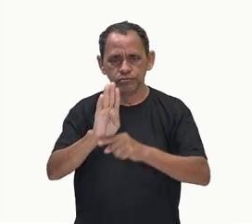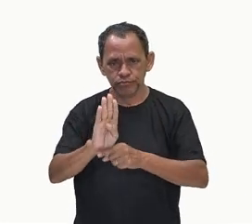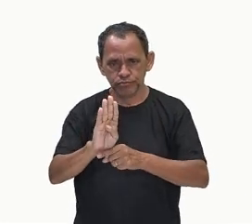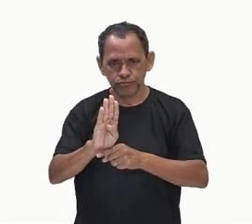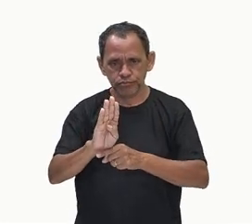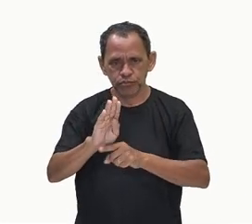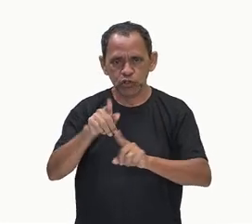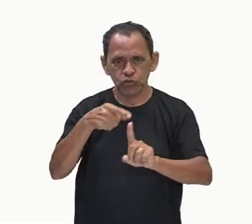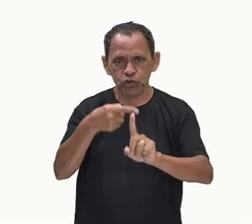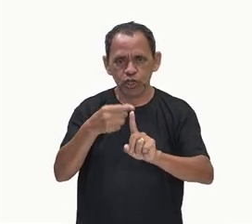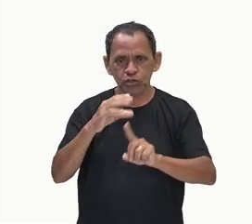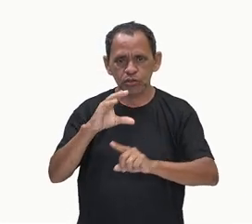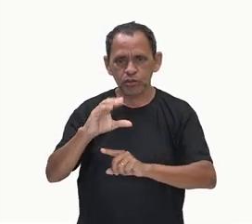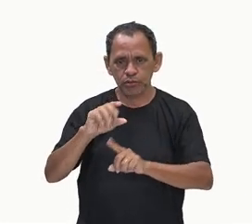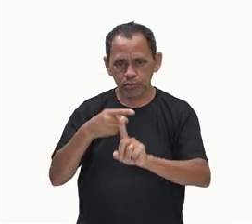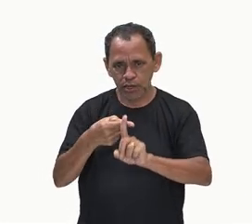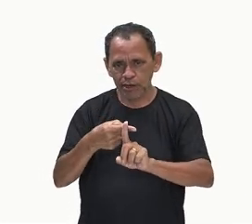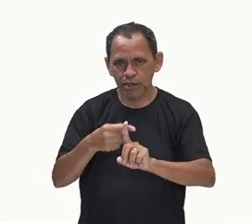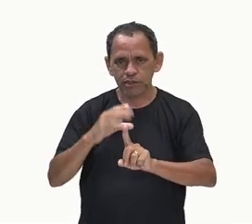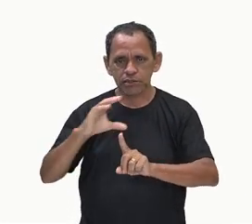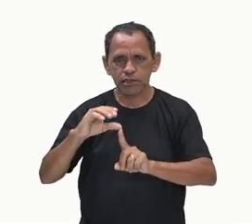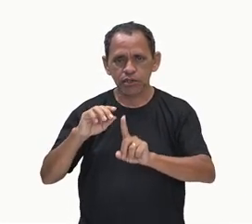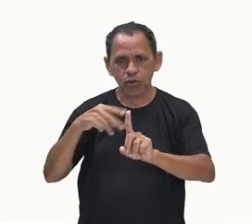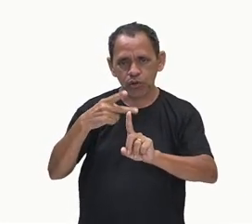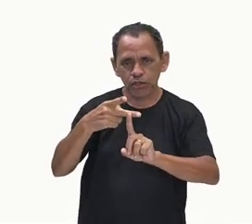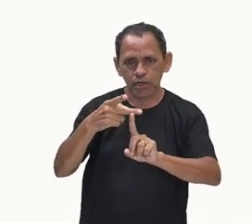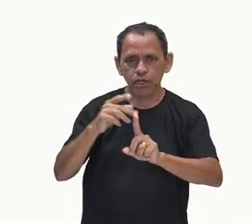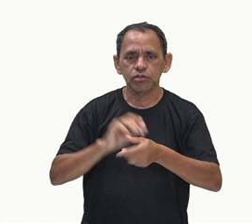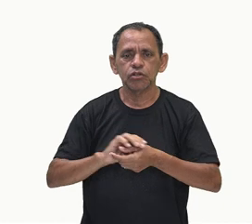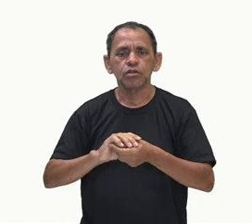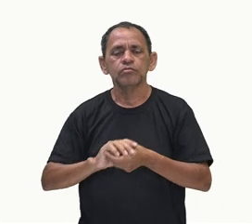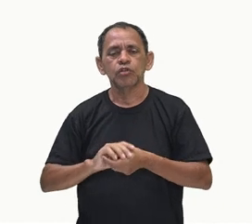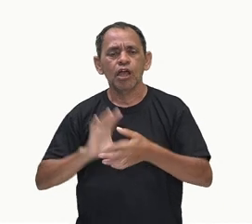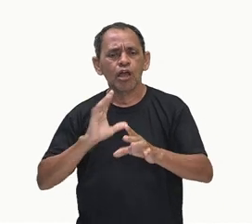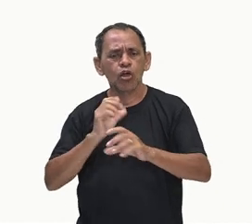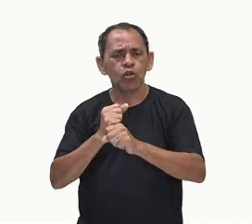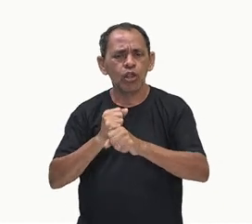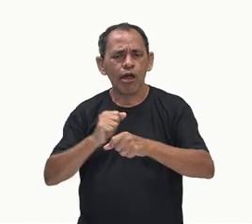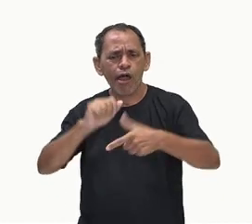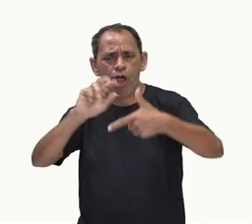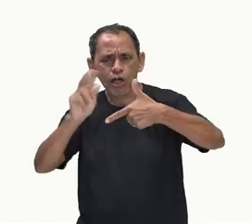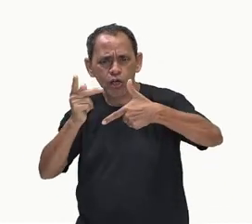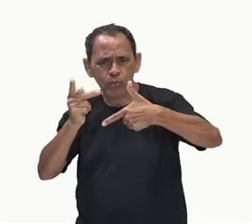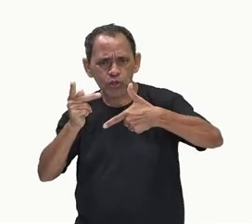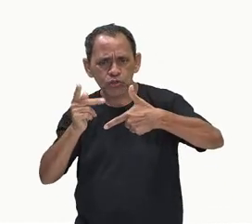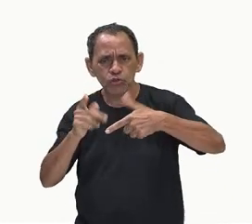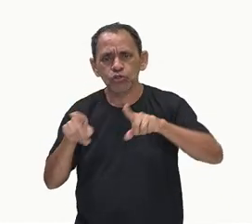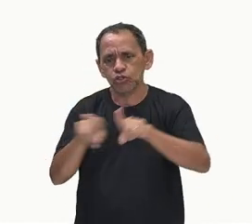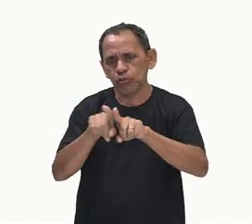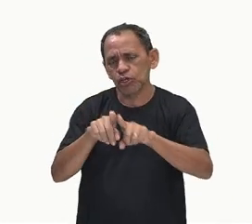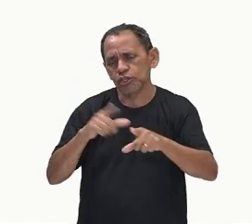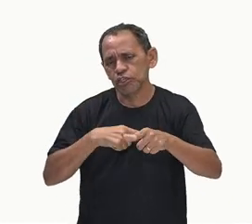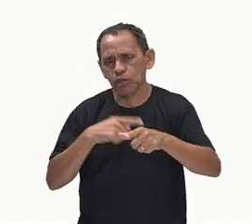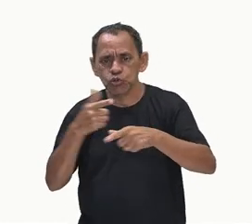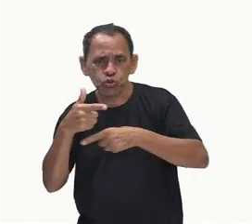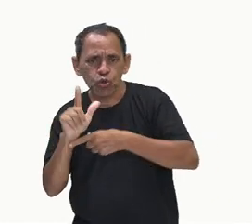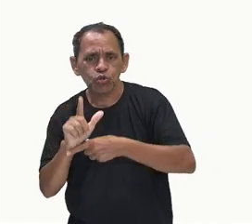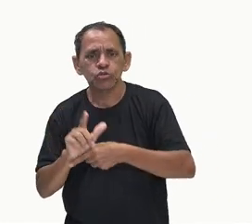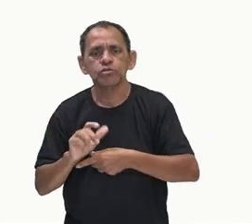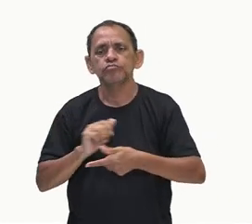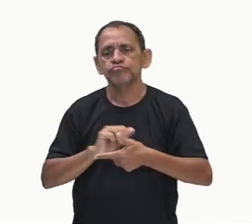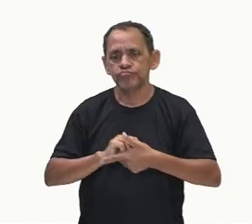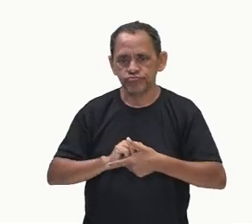calcular a hipotenusa que é o valor de a e nós já temos as medidas dos catetos um mede